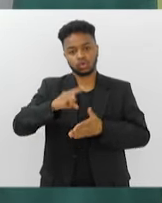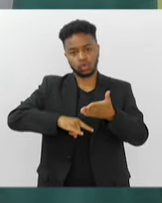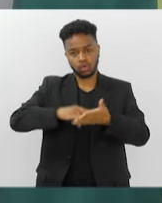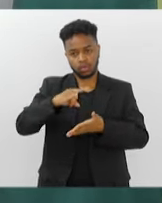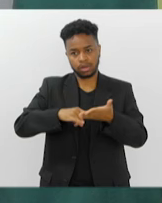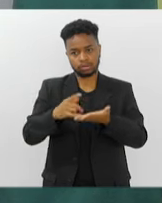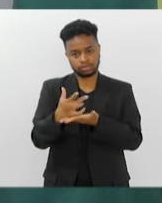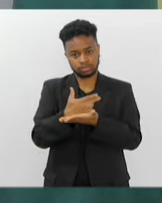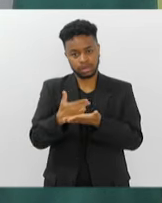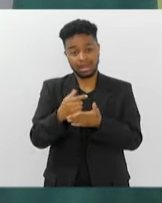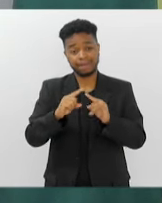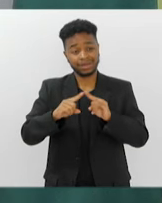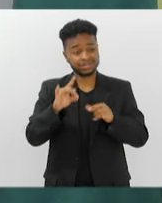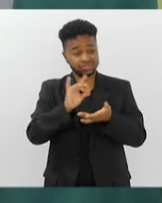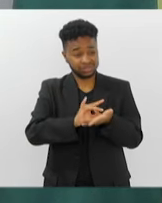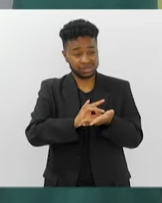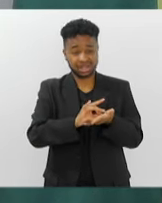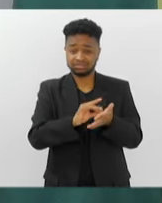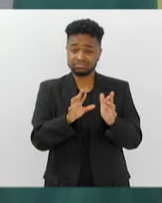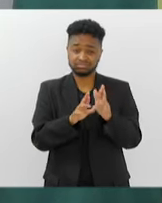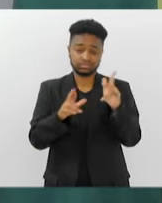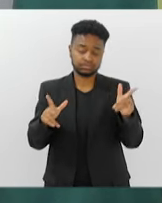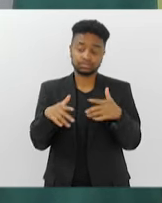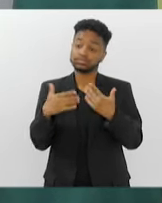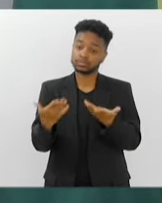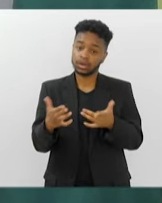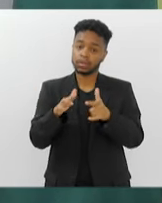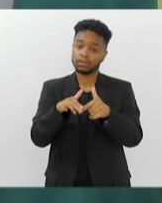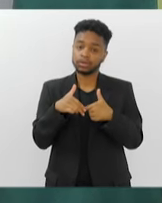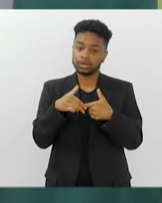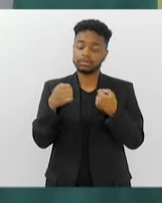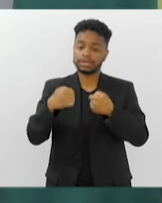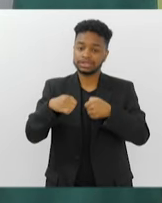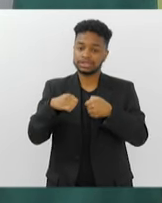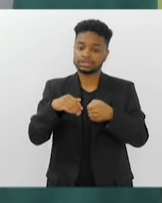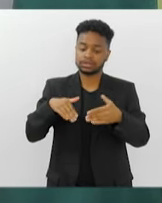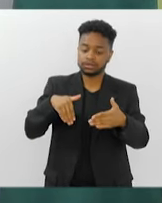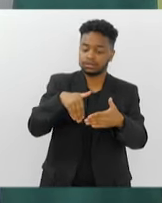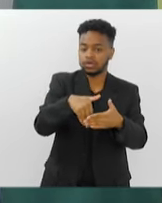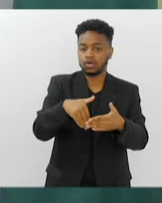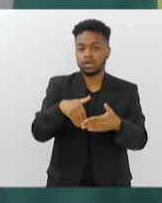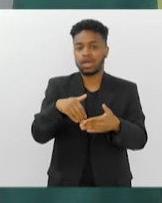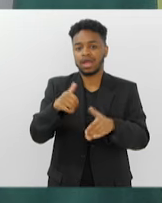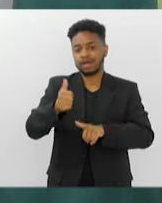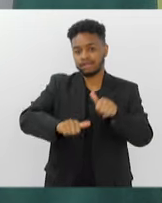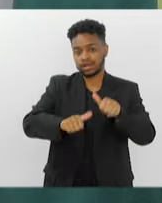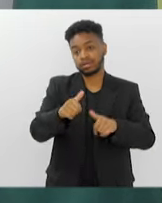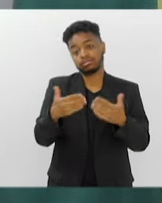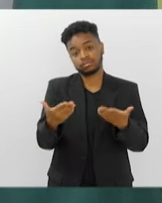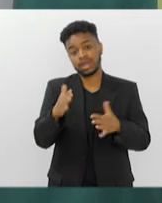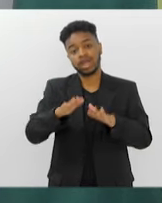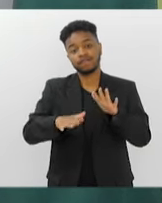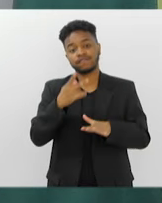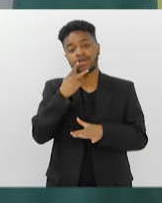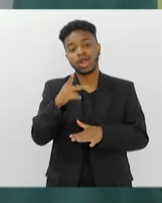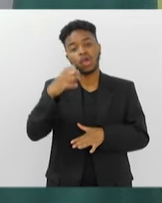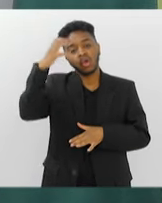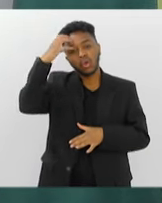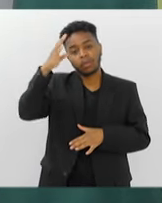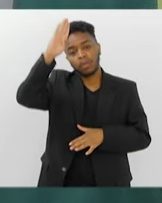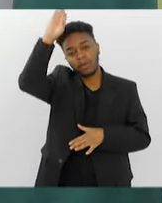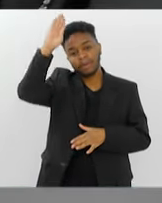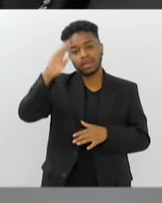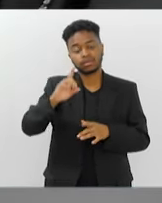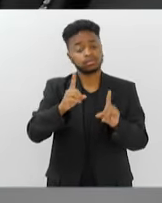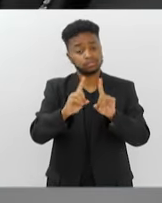Porém na prática era totalmente diferente então por isso que a vistoria tem que ser em cima aí muit das vezes o evento culpa o bombeiro porque para Am Não é